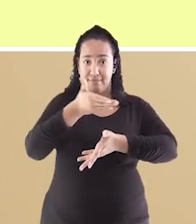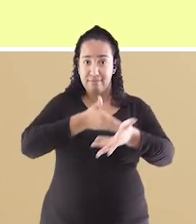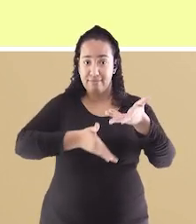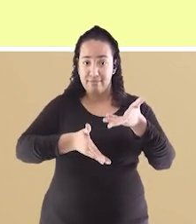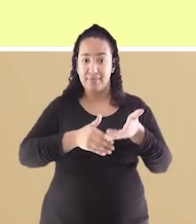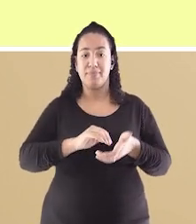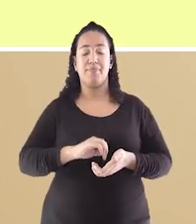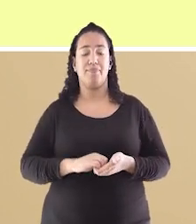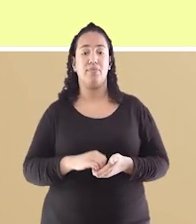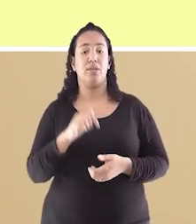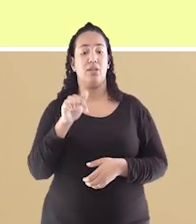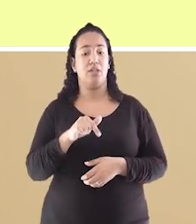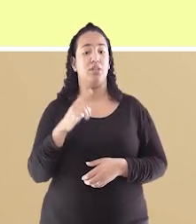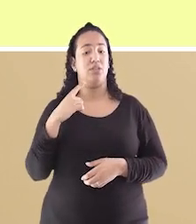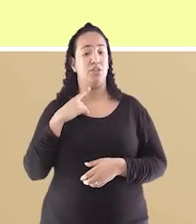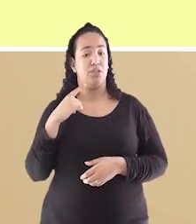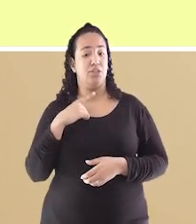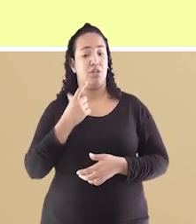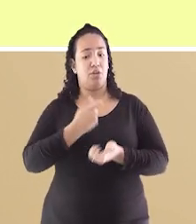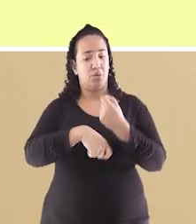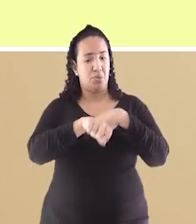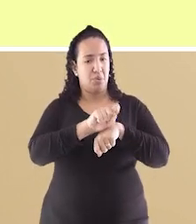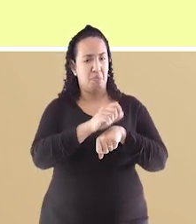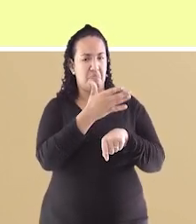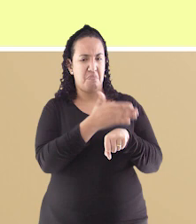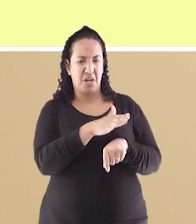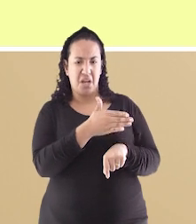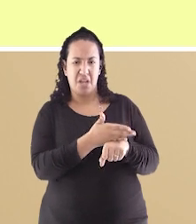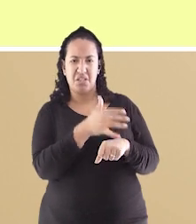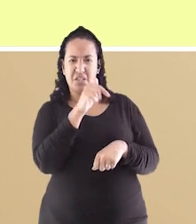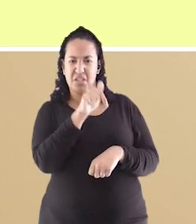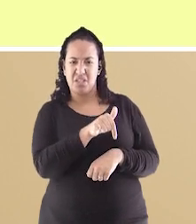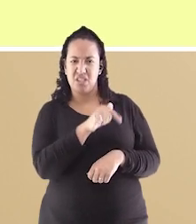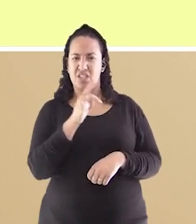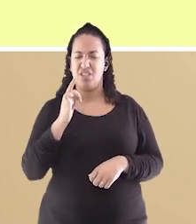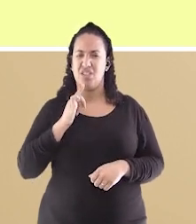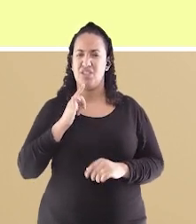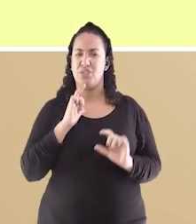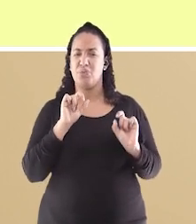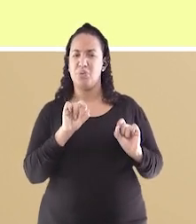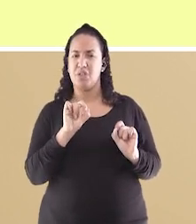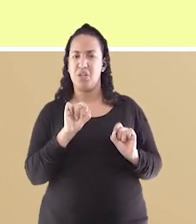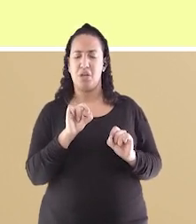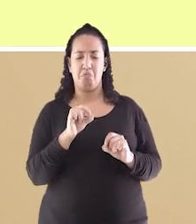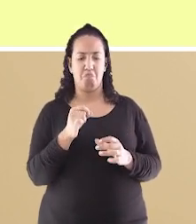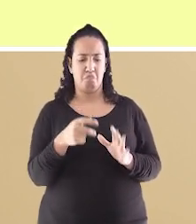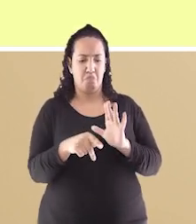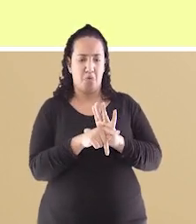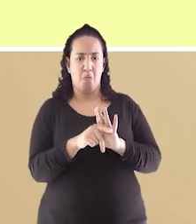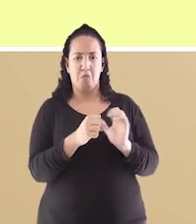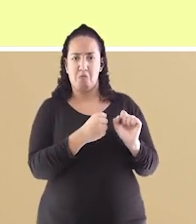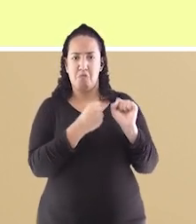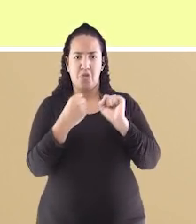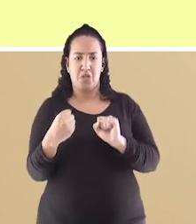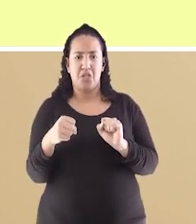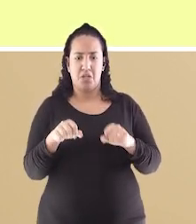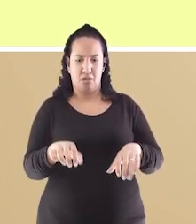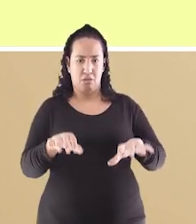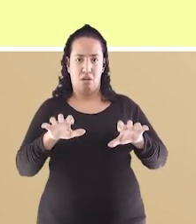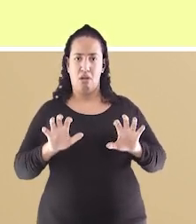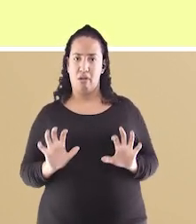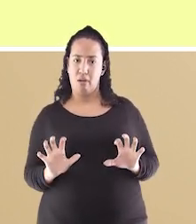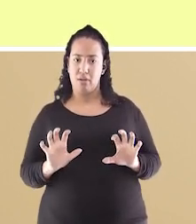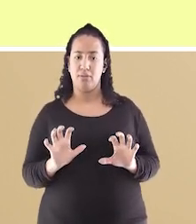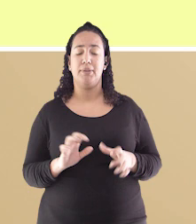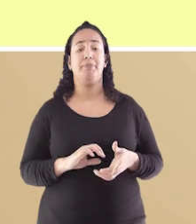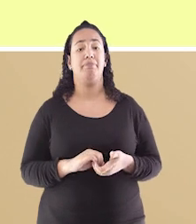Eram conjuntos de práticas econômicas que contavam com a total intervenção e centralização do monarca, e logo